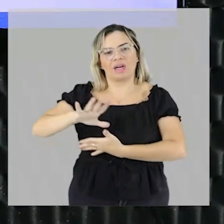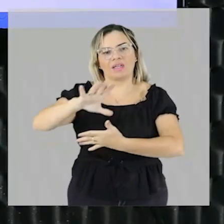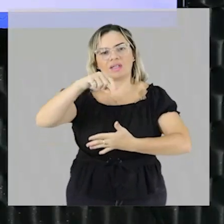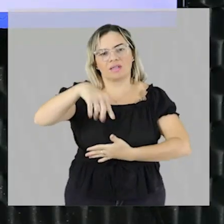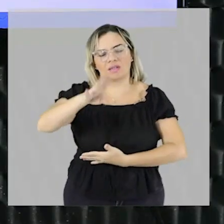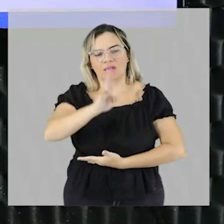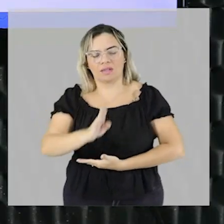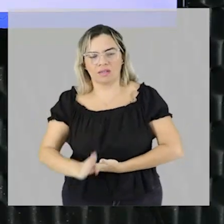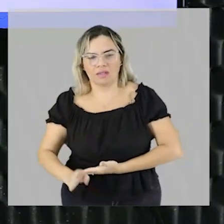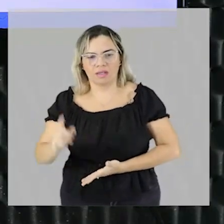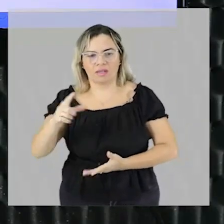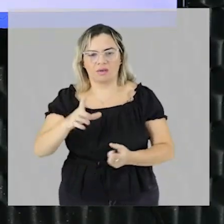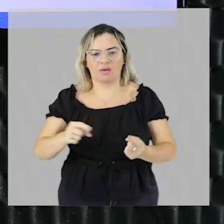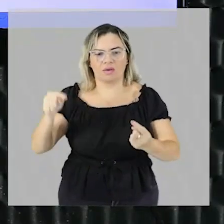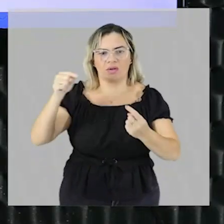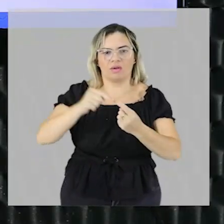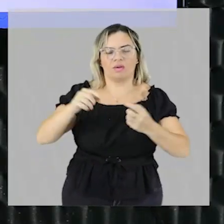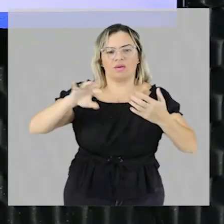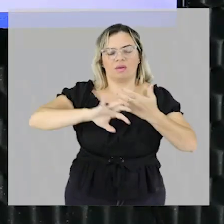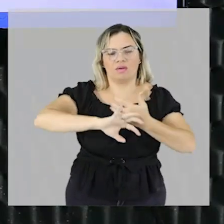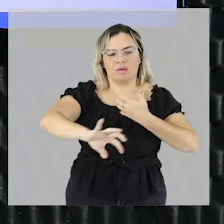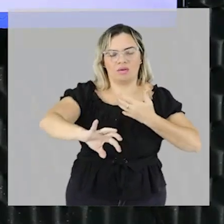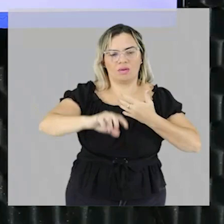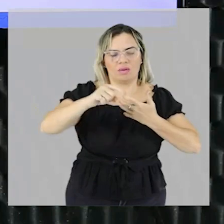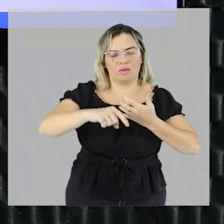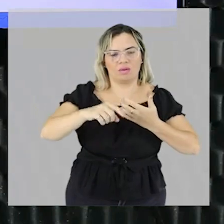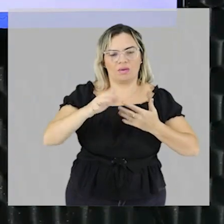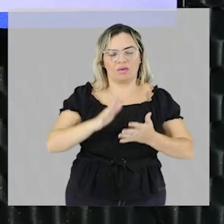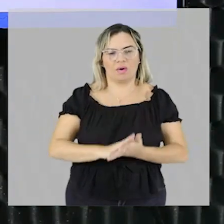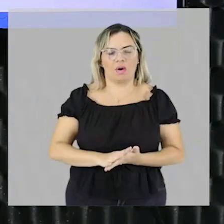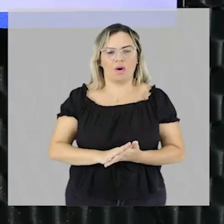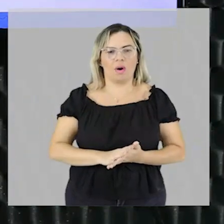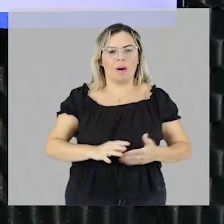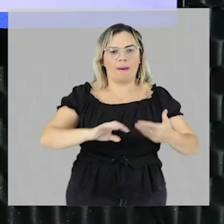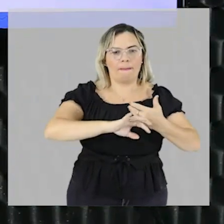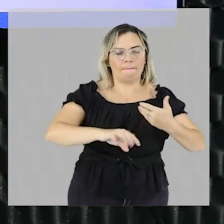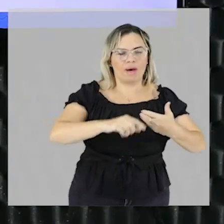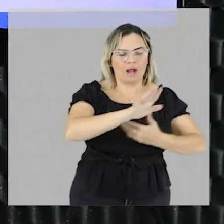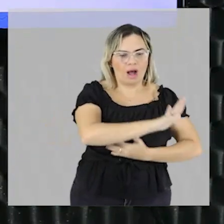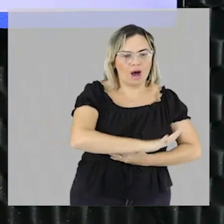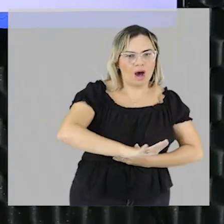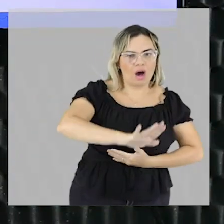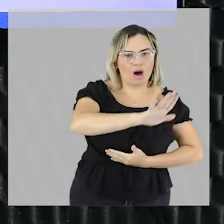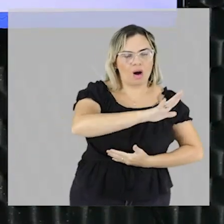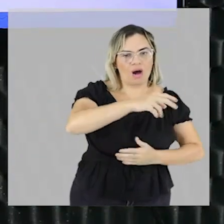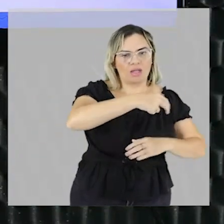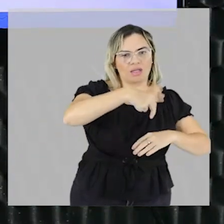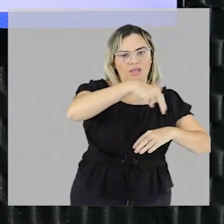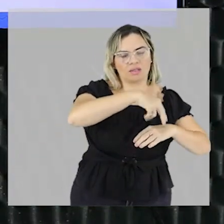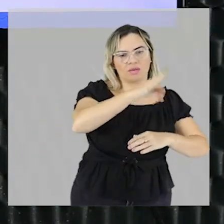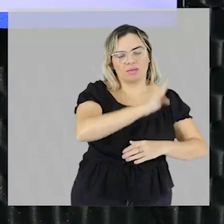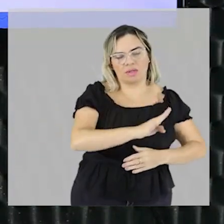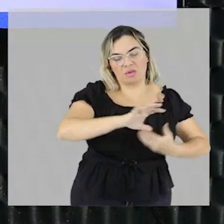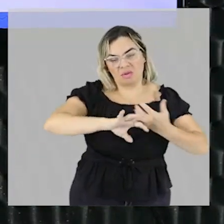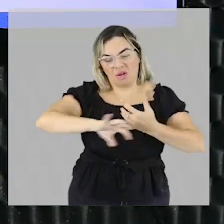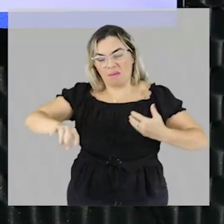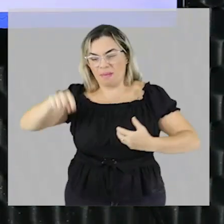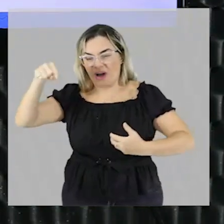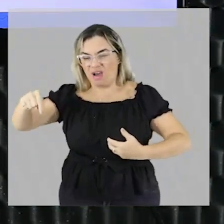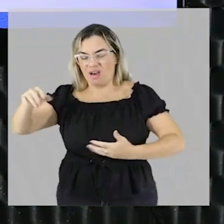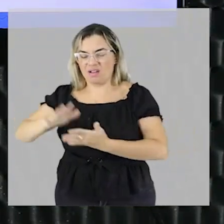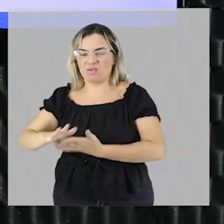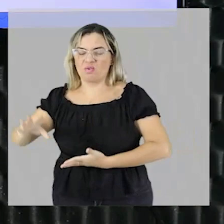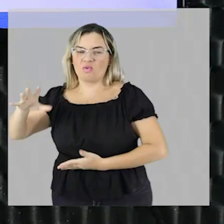pretendem separar o Brasil de Portugal, de uma forma definitiva, fazendo com que a família real